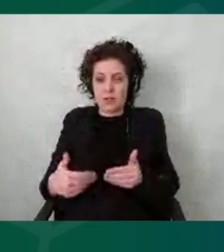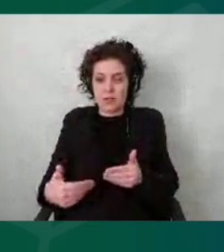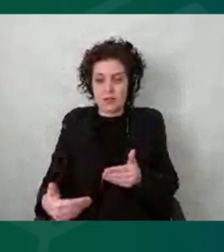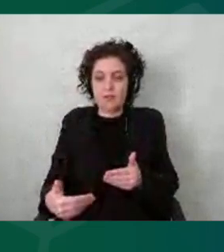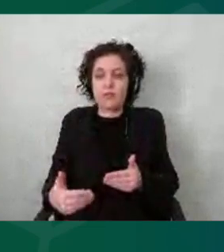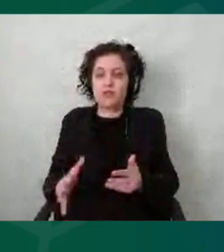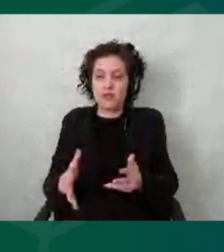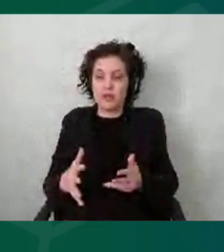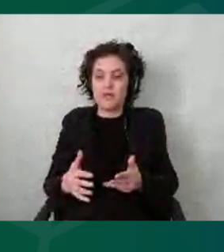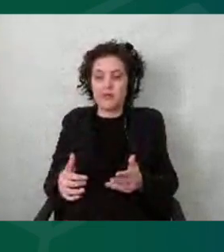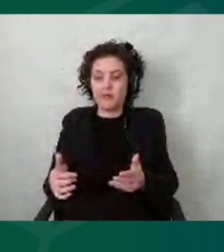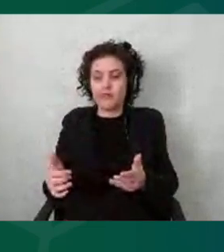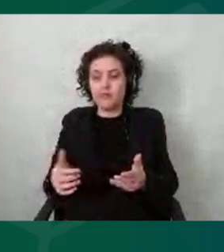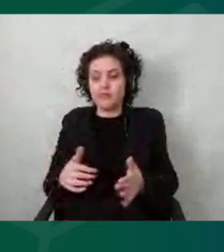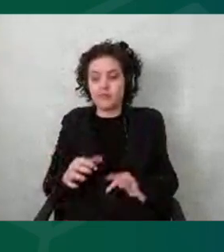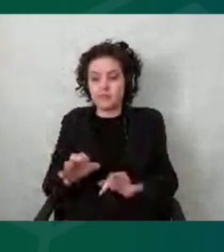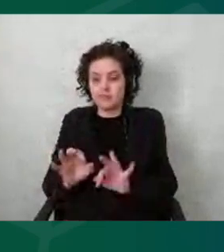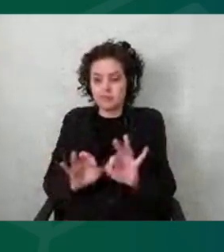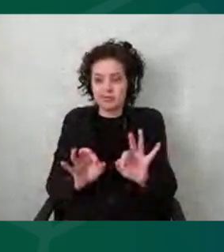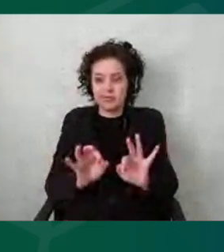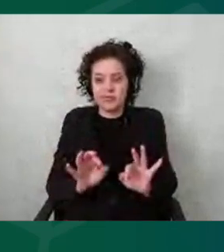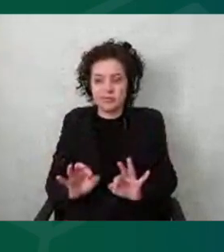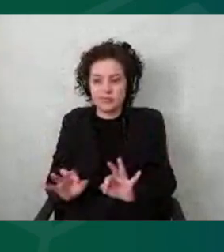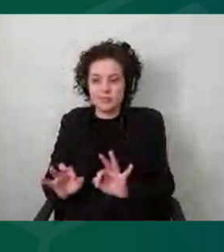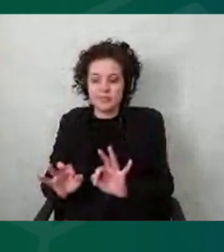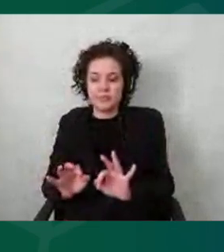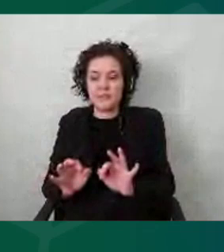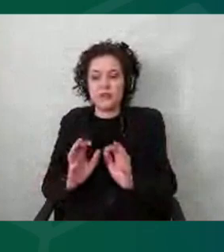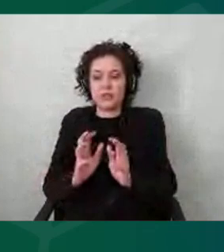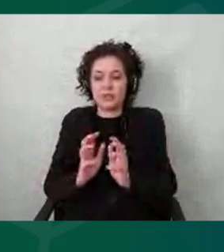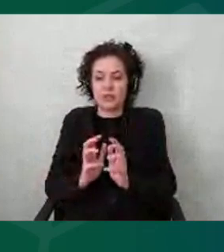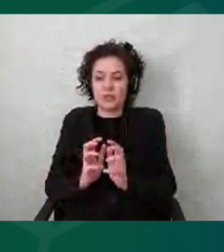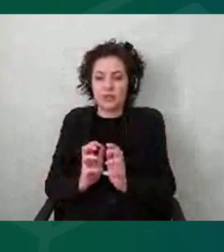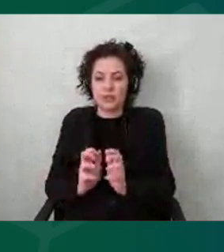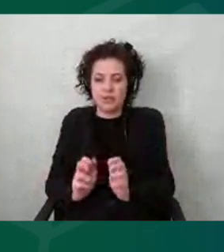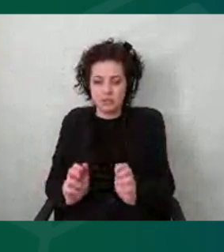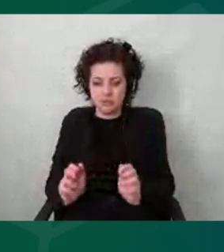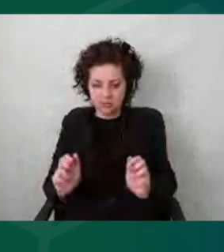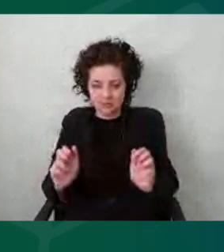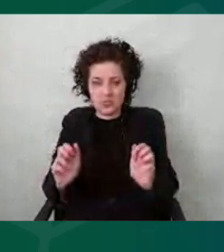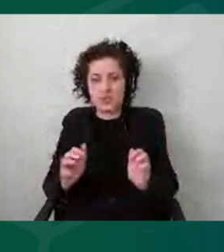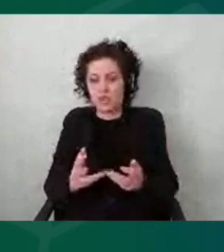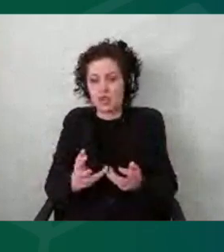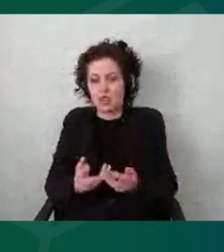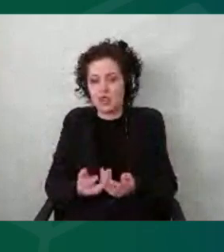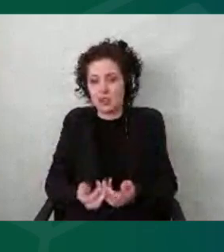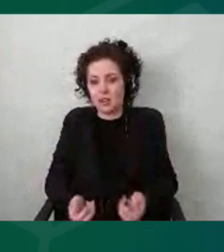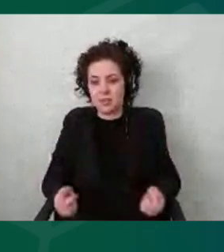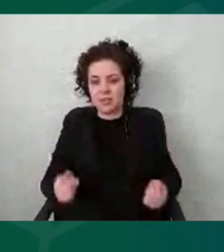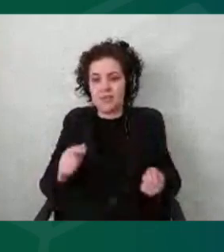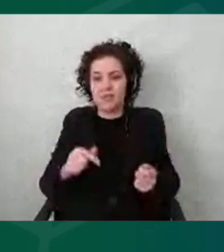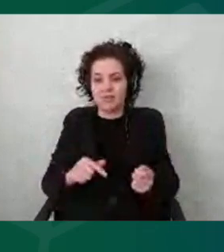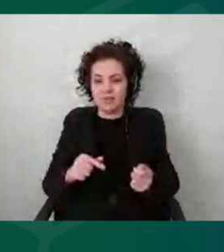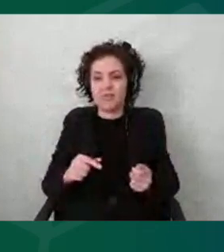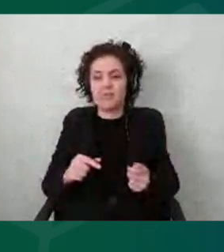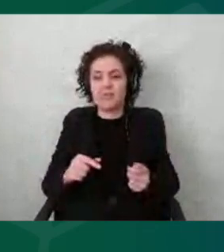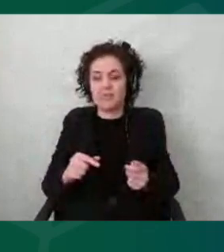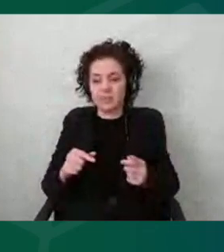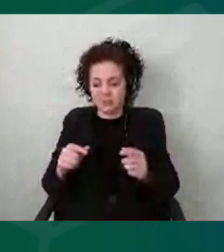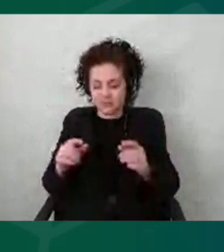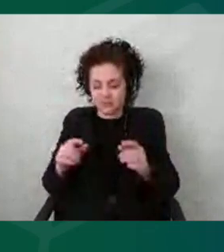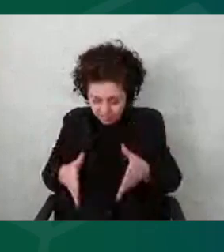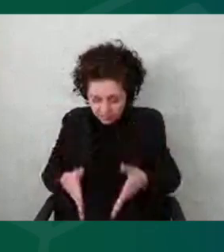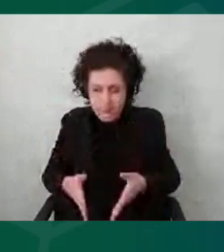de organização com derrame pleural. Ou seja, o pulmão é um órgão-alvo específico, e ele é um órgão-alvo